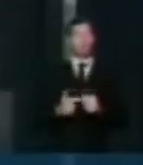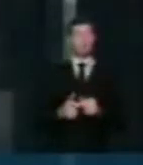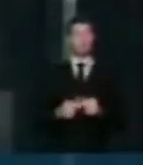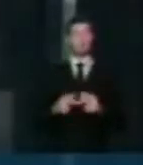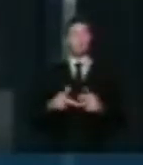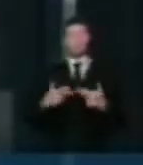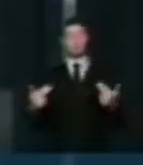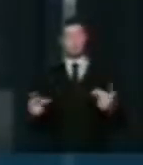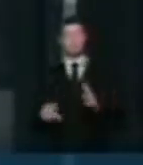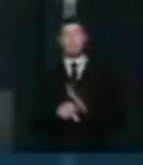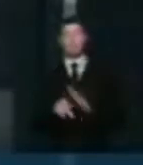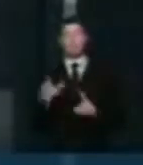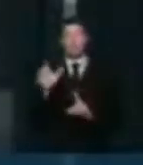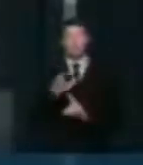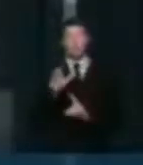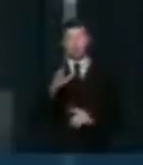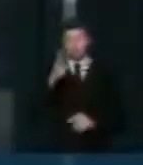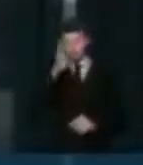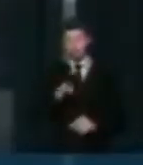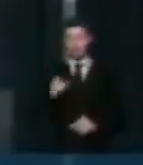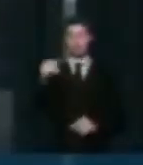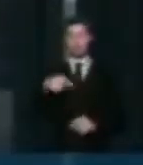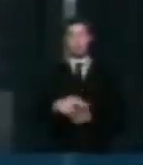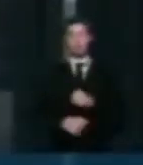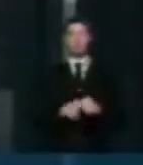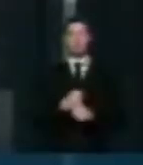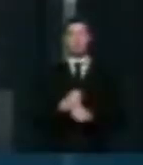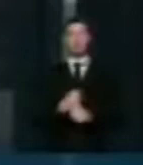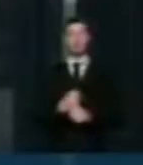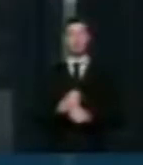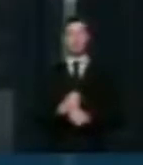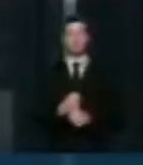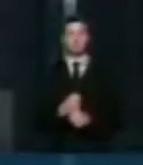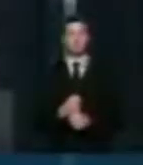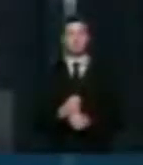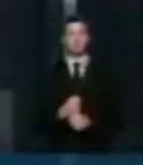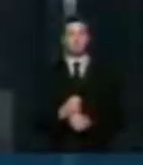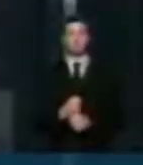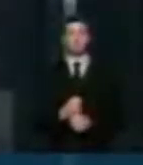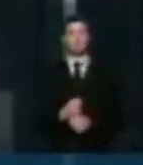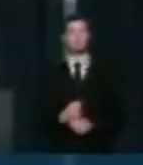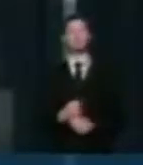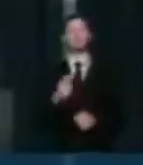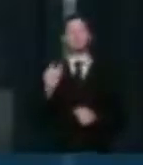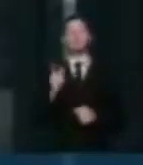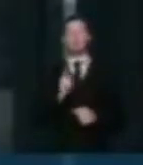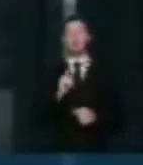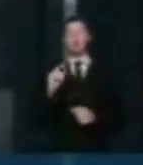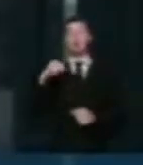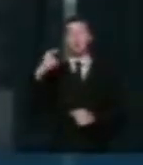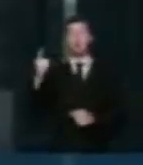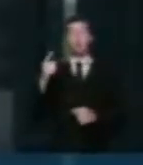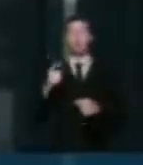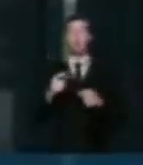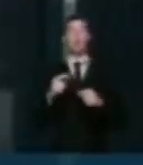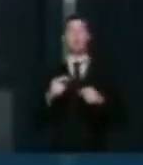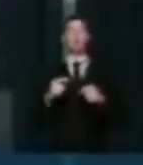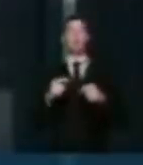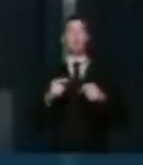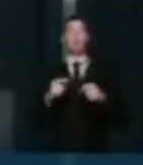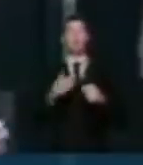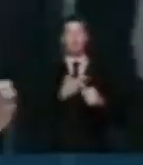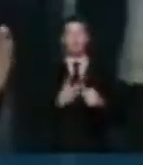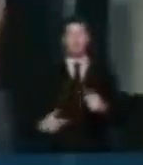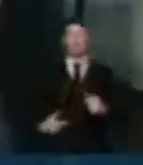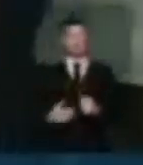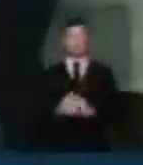crescimento deste ano, dando um empurrão à atividade econômica apenas para o próximo exercício. De acordo com a FEComércio São Paulo, o